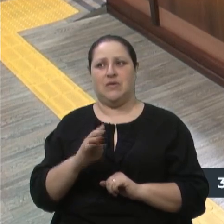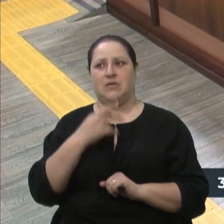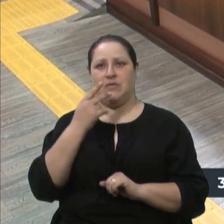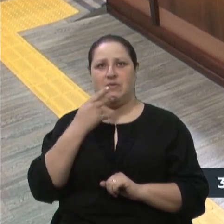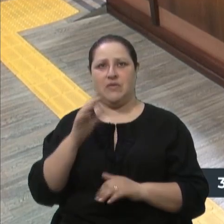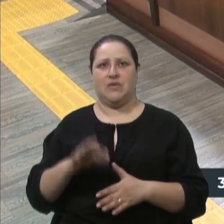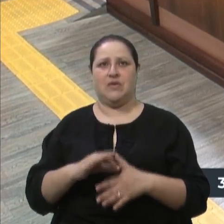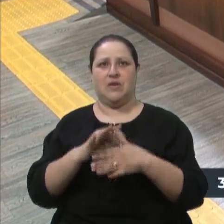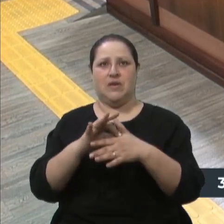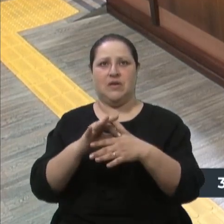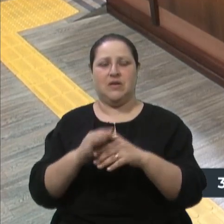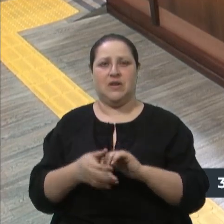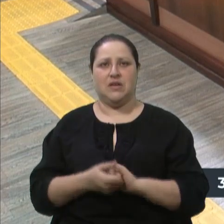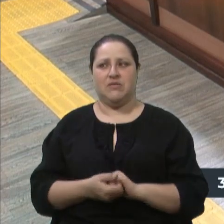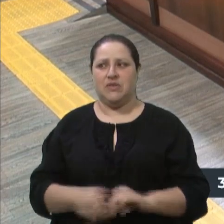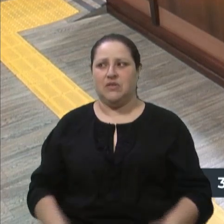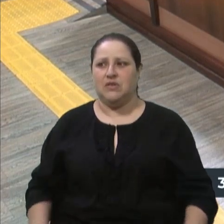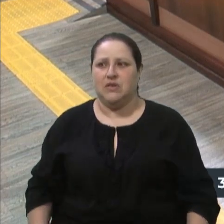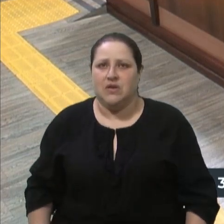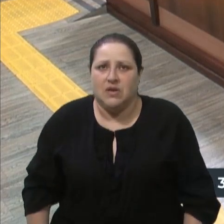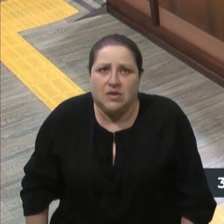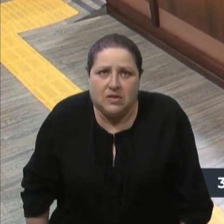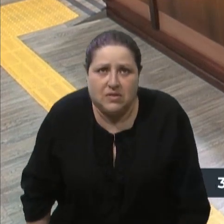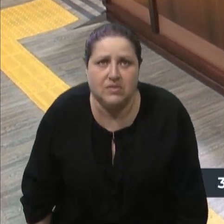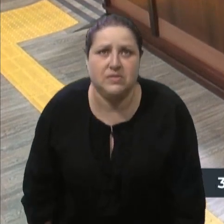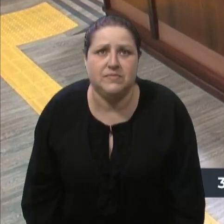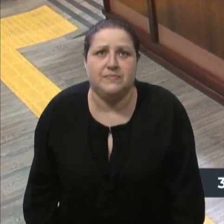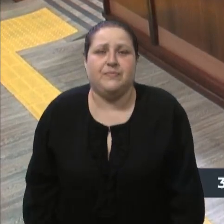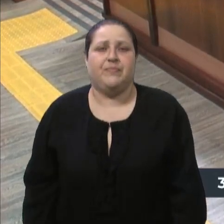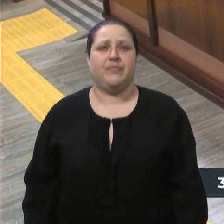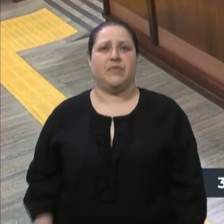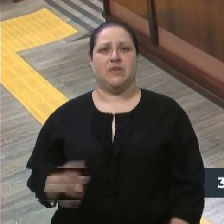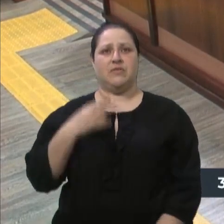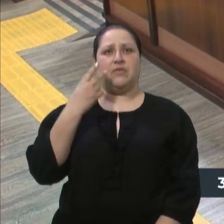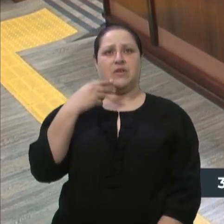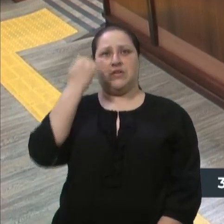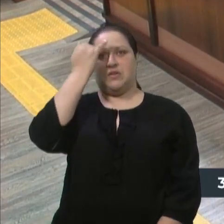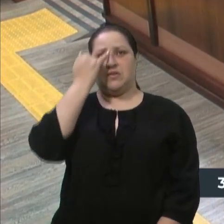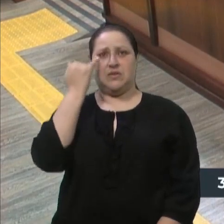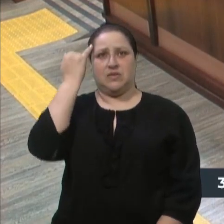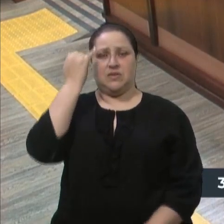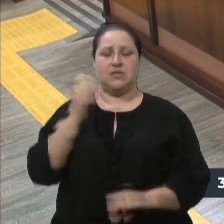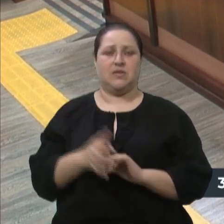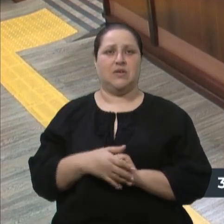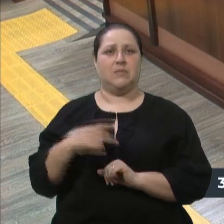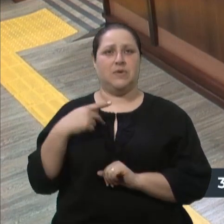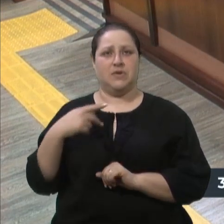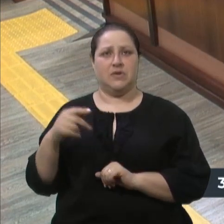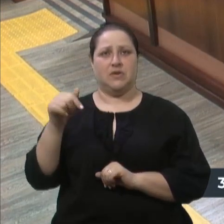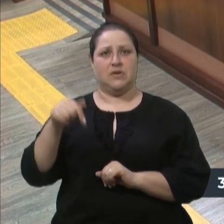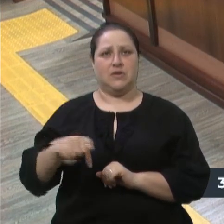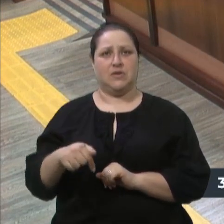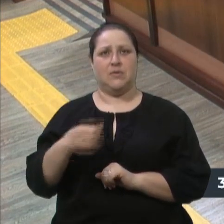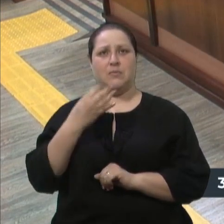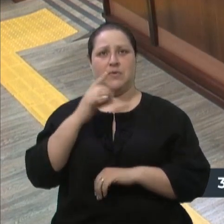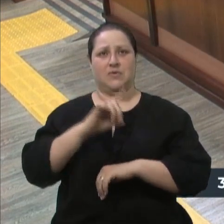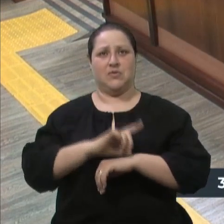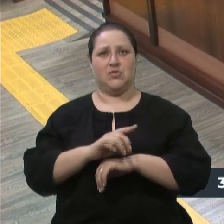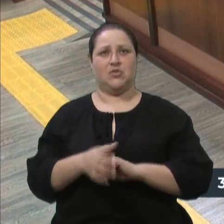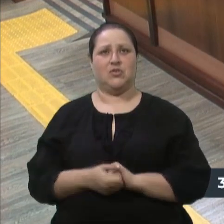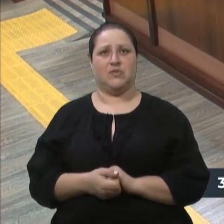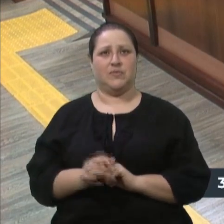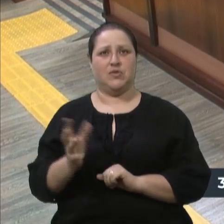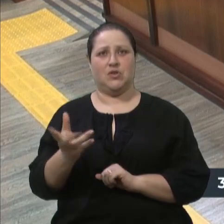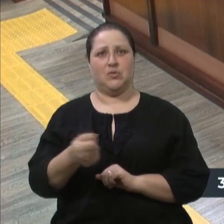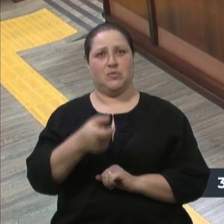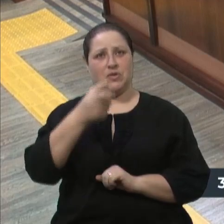Na tribuna, Alberto Meneguzzi. Vereador D'Ambros, presidente dessa casa, bom dia. Aqueles que também nos